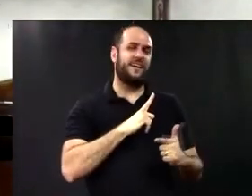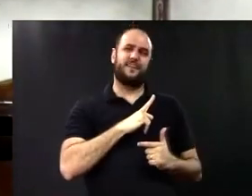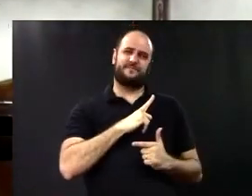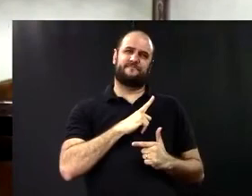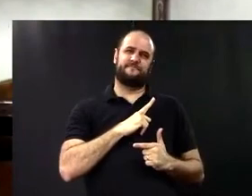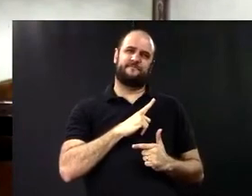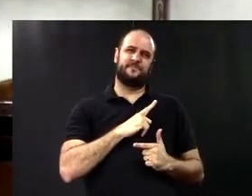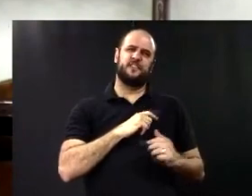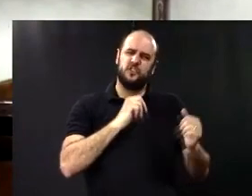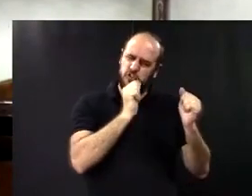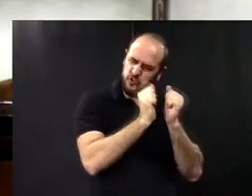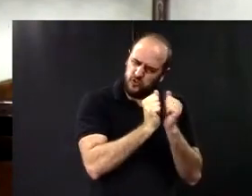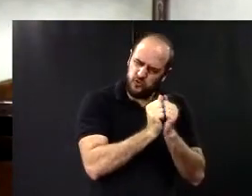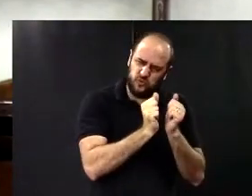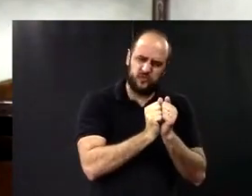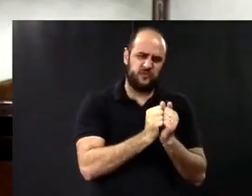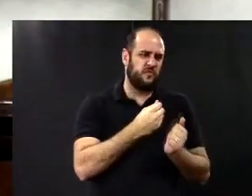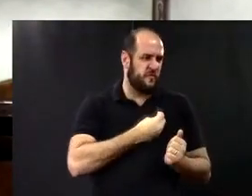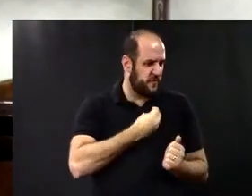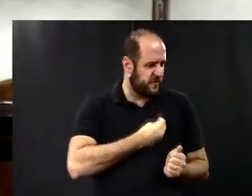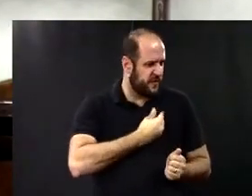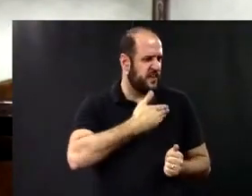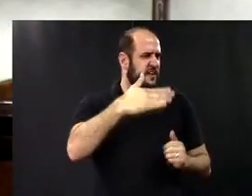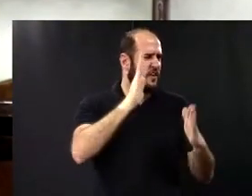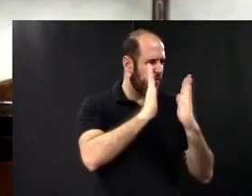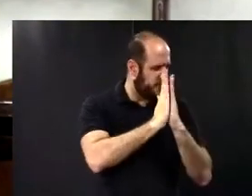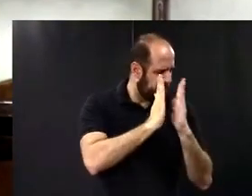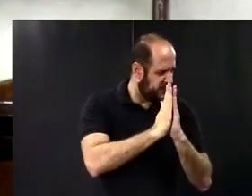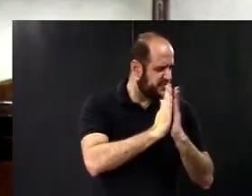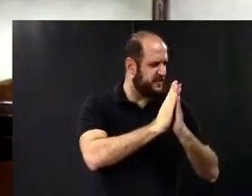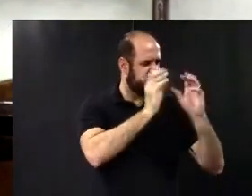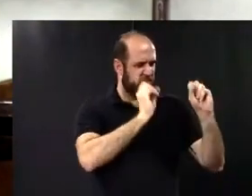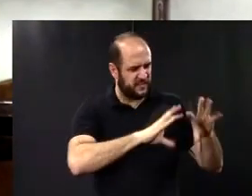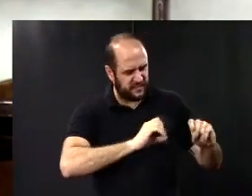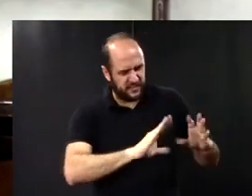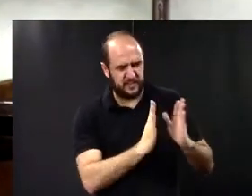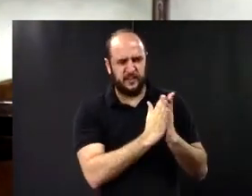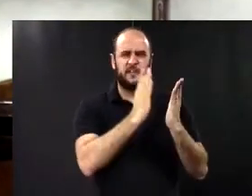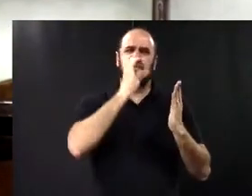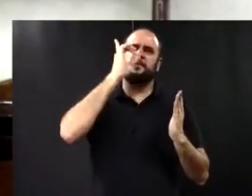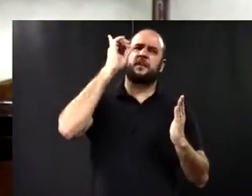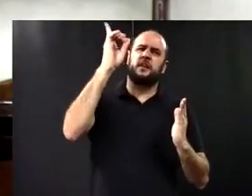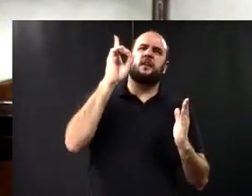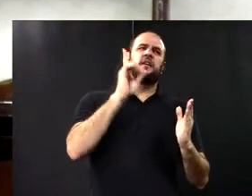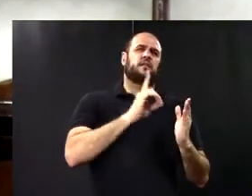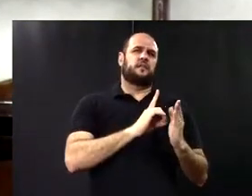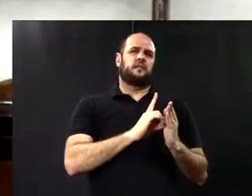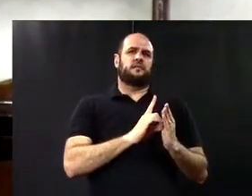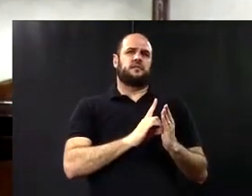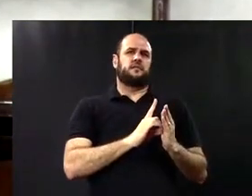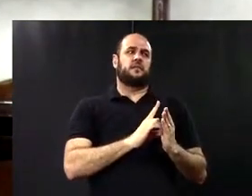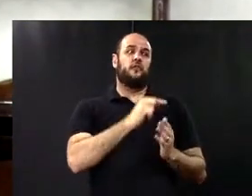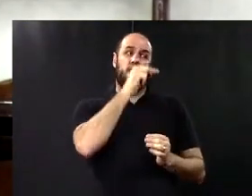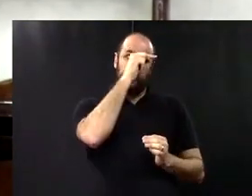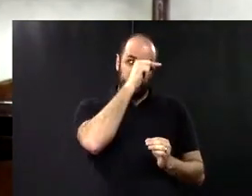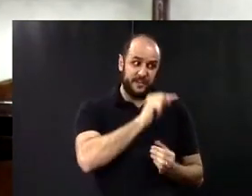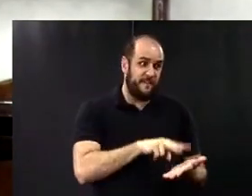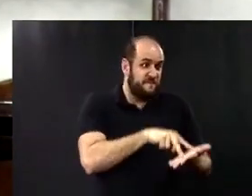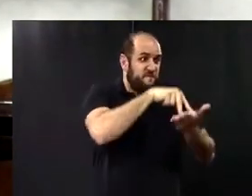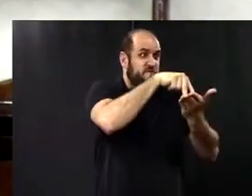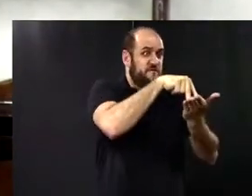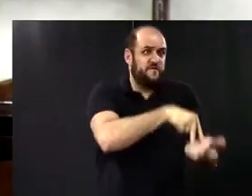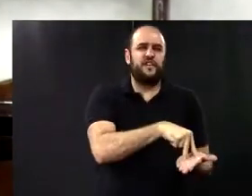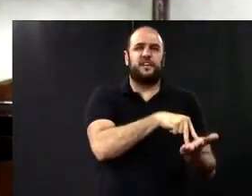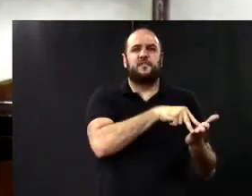você, te carregando no colo, orando com você, te ensinando a palavra, te discipulando se for preciso, para que você não caia novamente